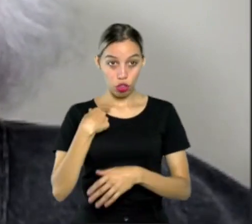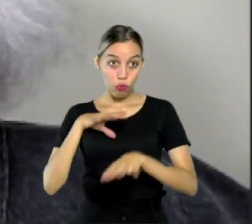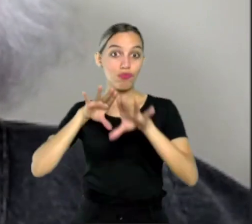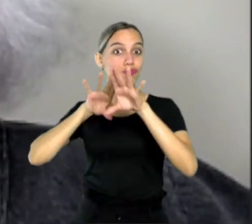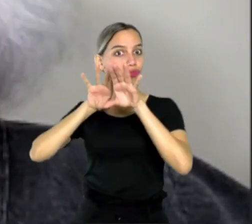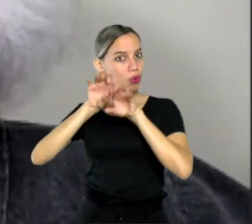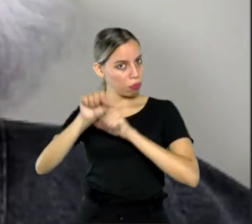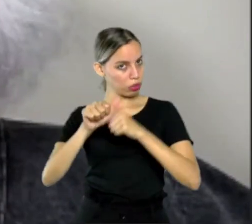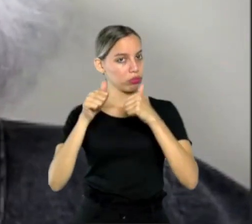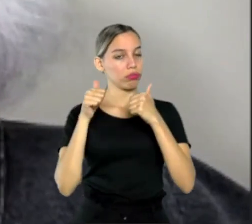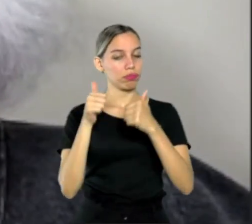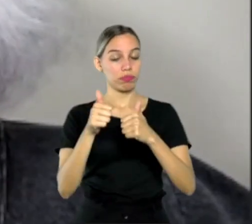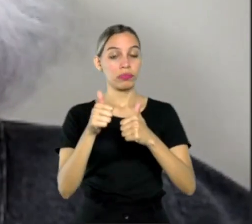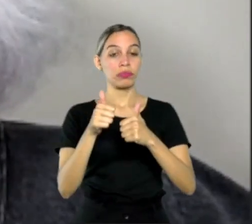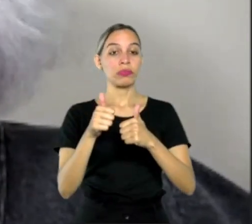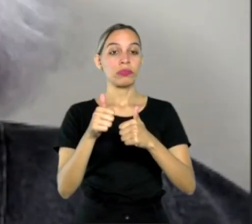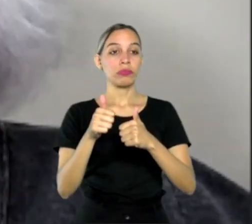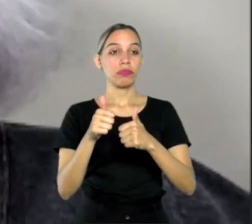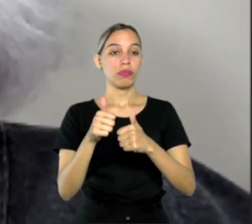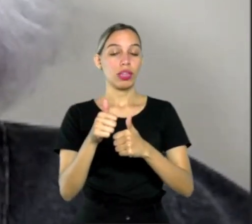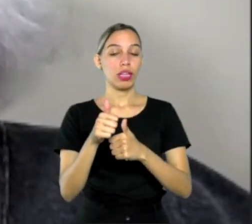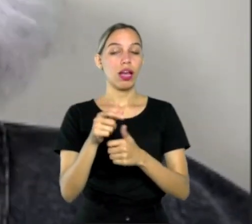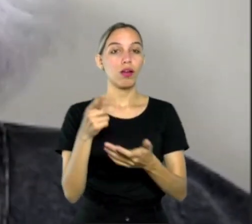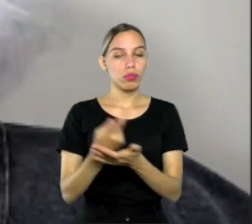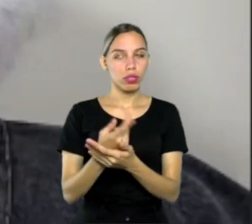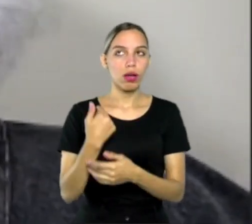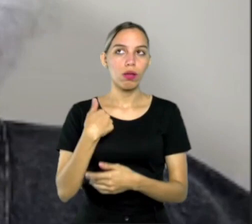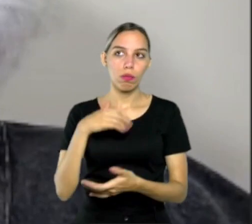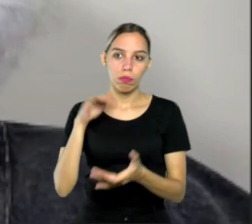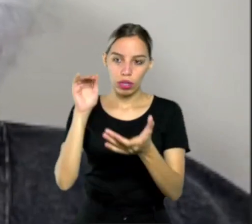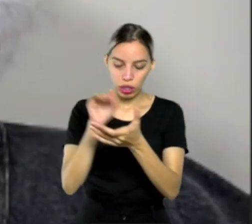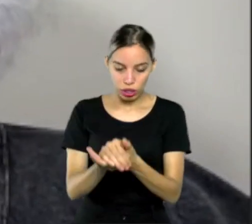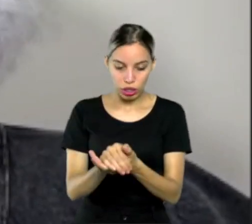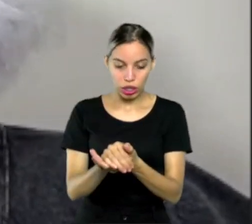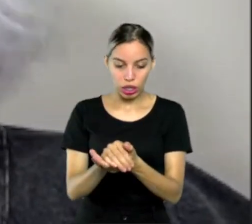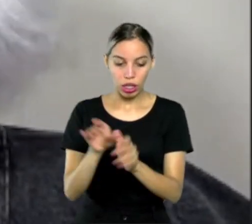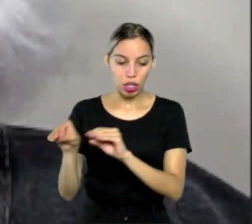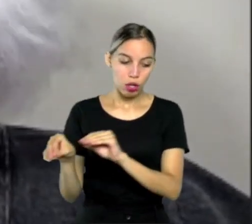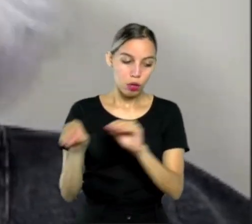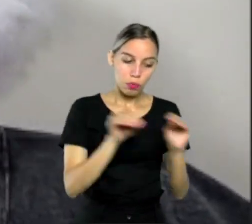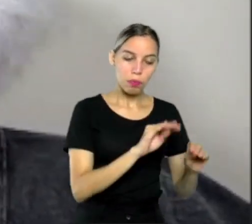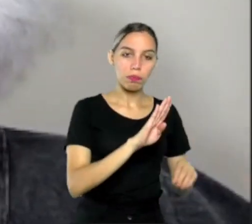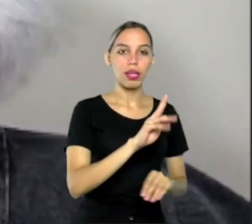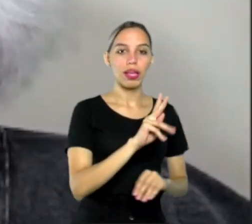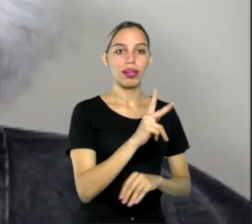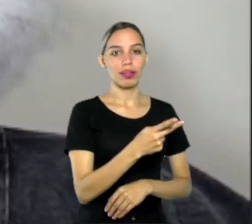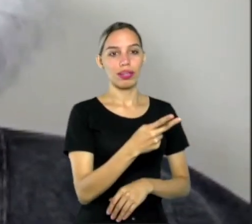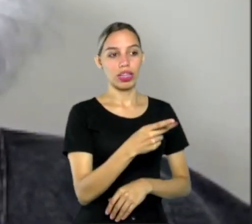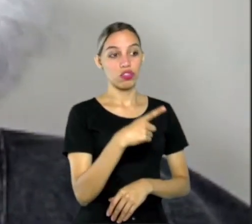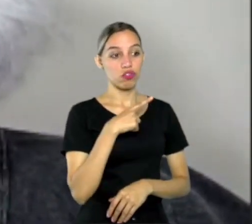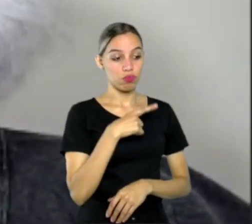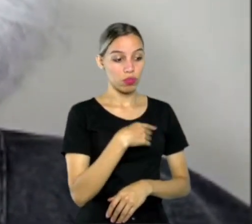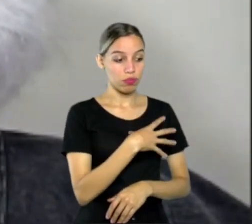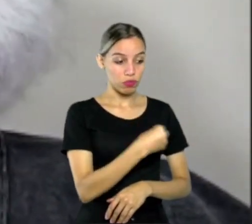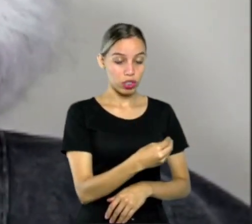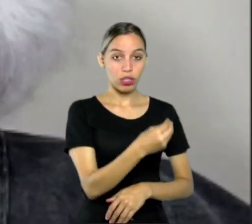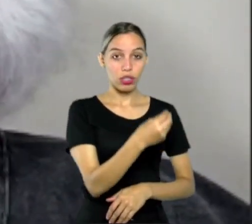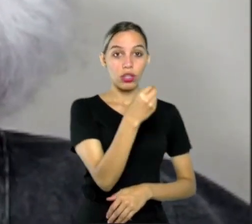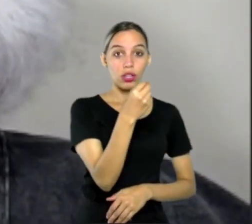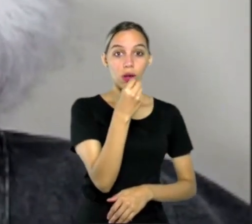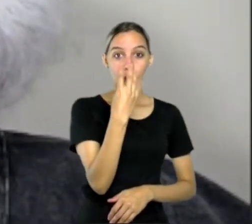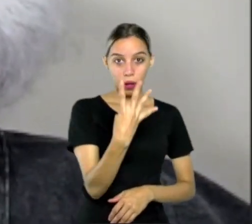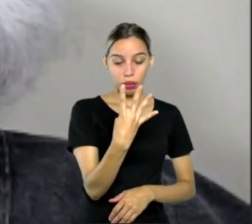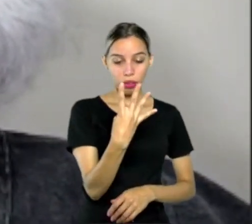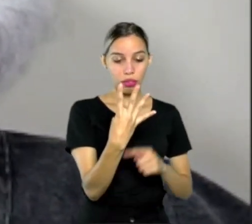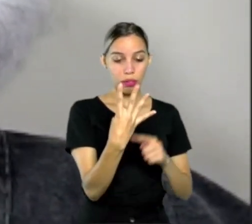me casei e mudei para Belo Horizonte, e eu tive 4 filhas, mas eu fiquei grávida 7 vezes, porque eu perdi